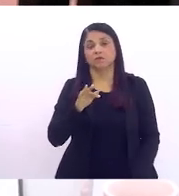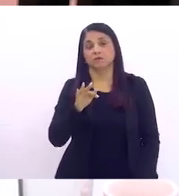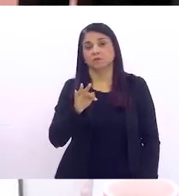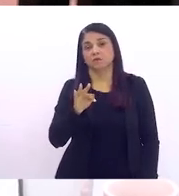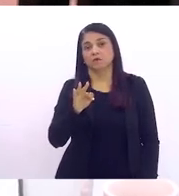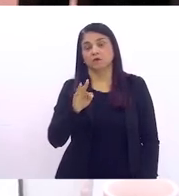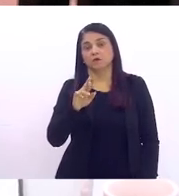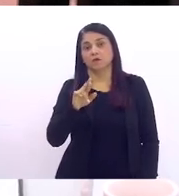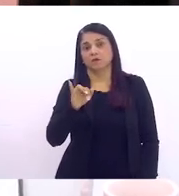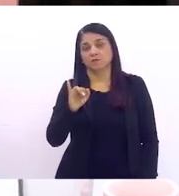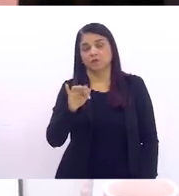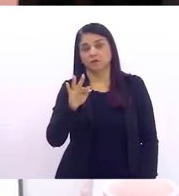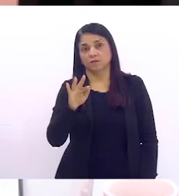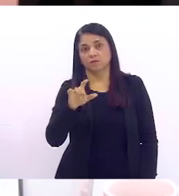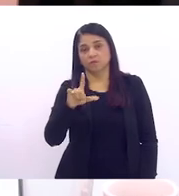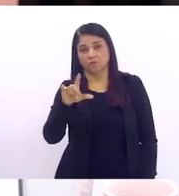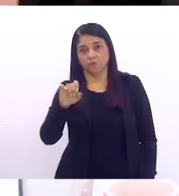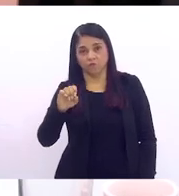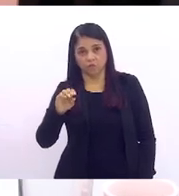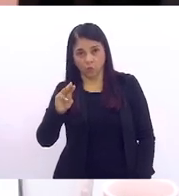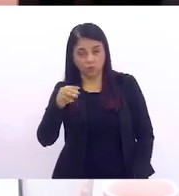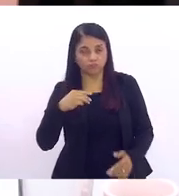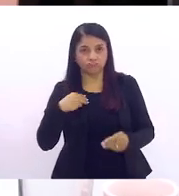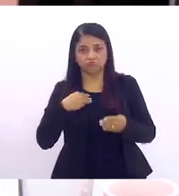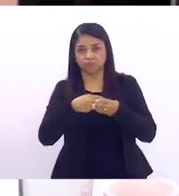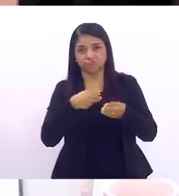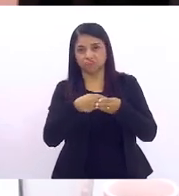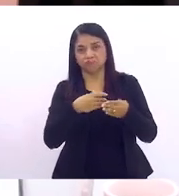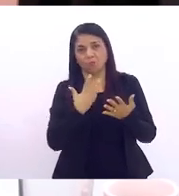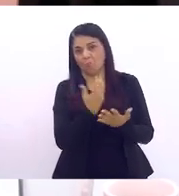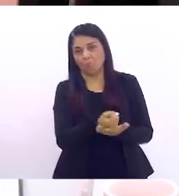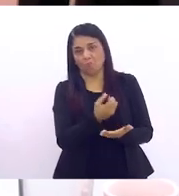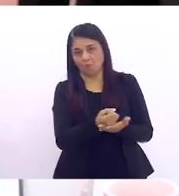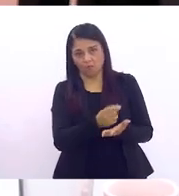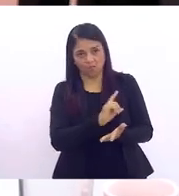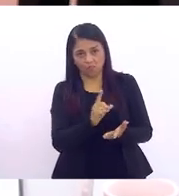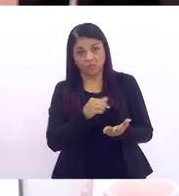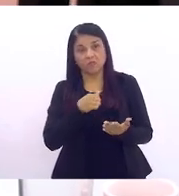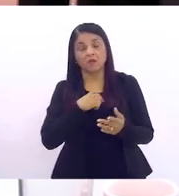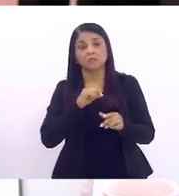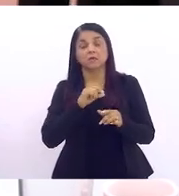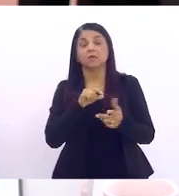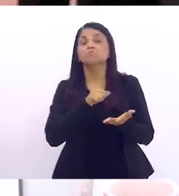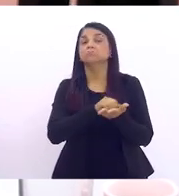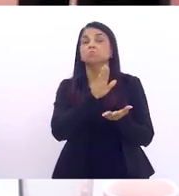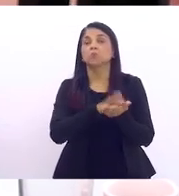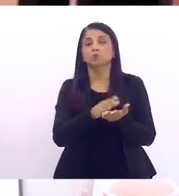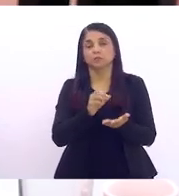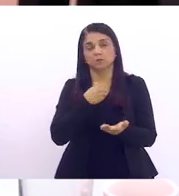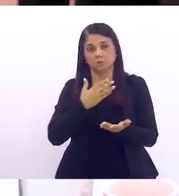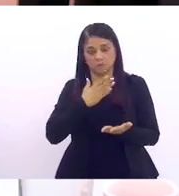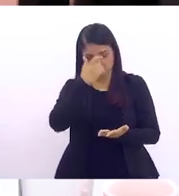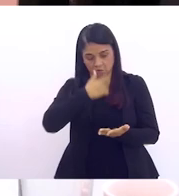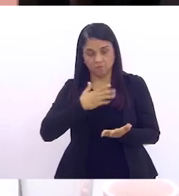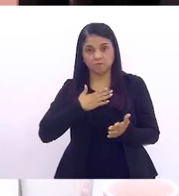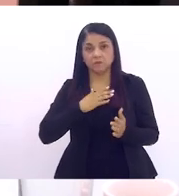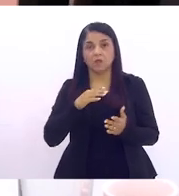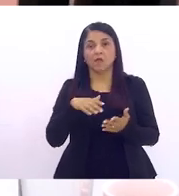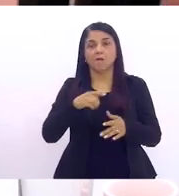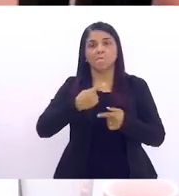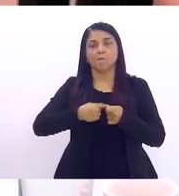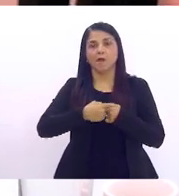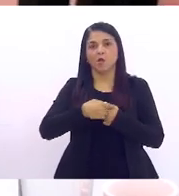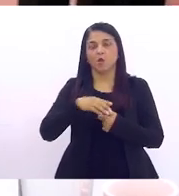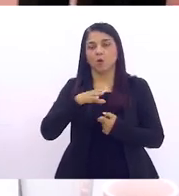leu durante um um período e gerou essas multas temos o bairro de Coroa Grande ele foi